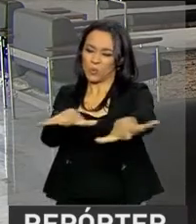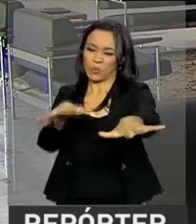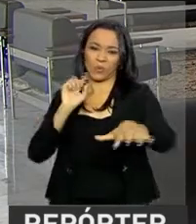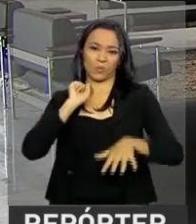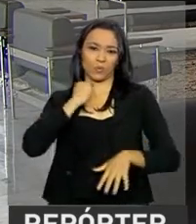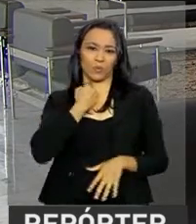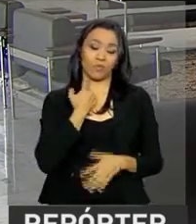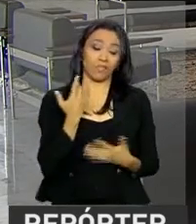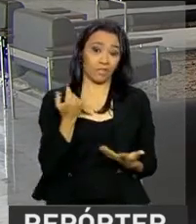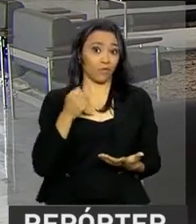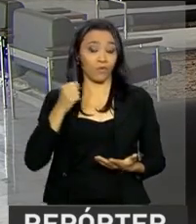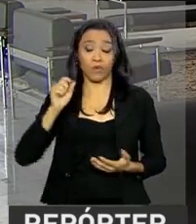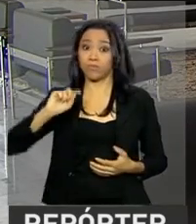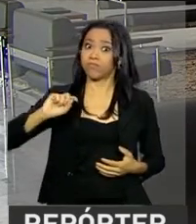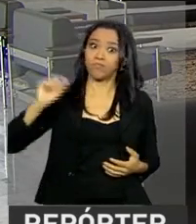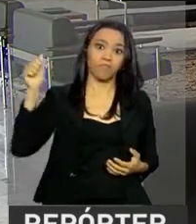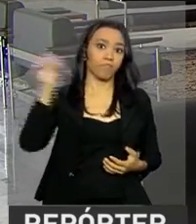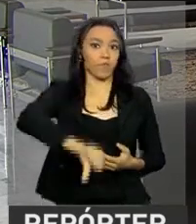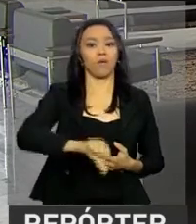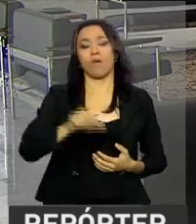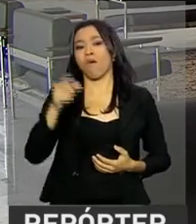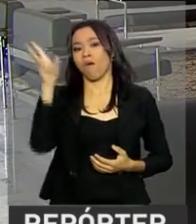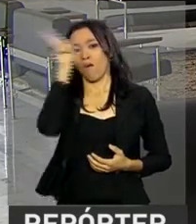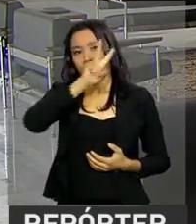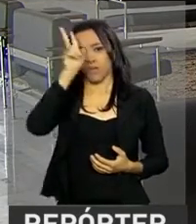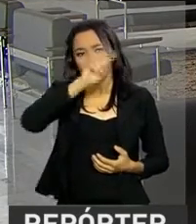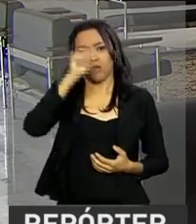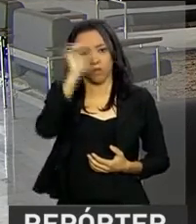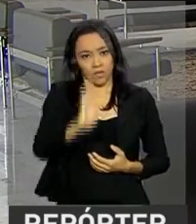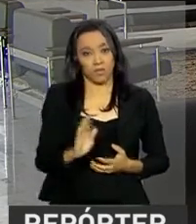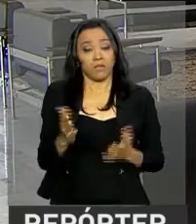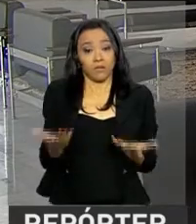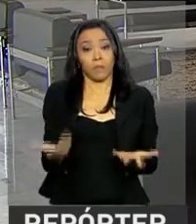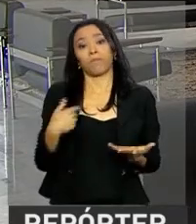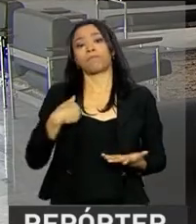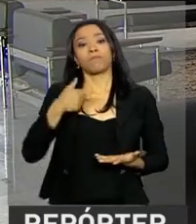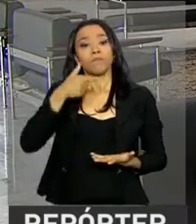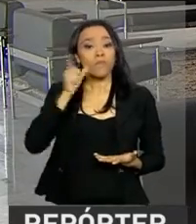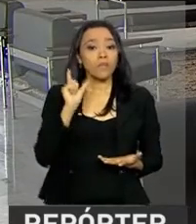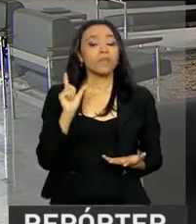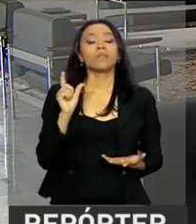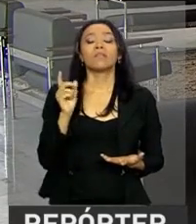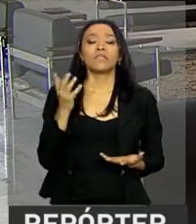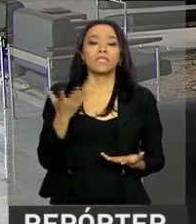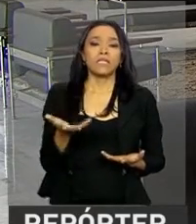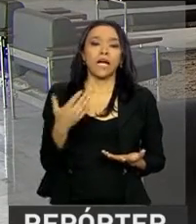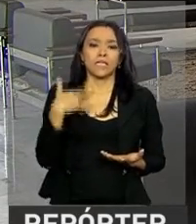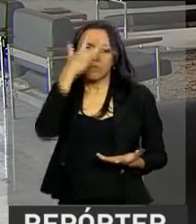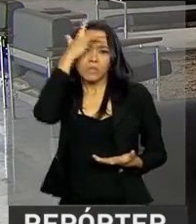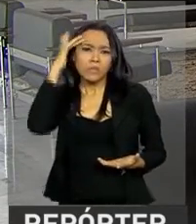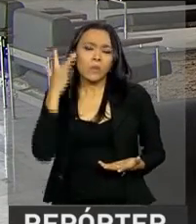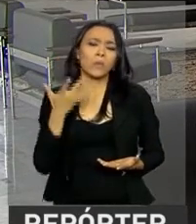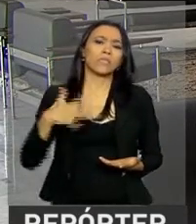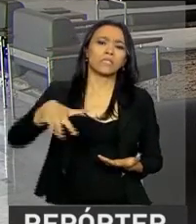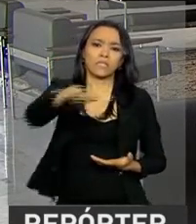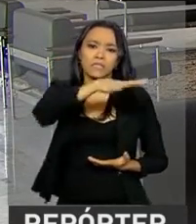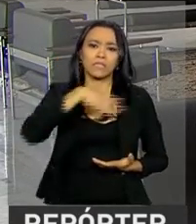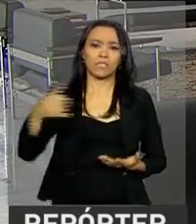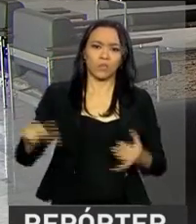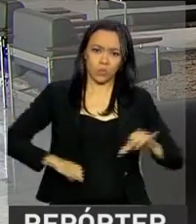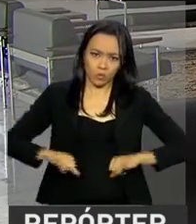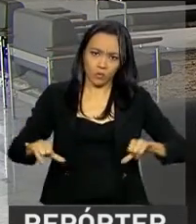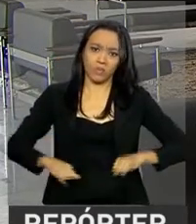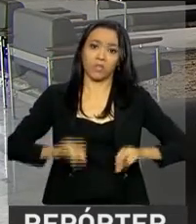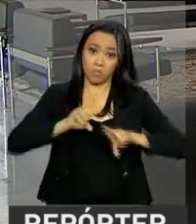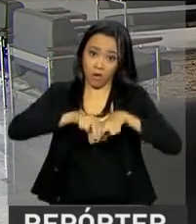portanto nessa reunião ontem além de se solidarizar com as vítimas nem as pessoas que foram afetadas aí por esse